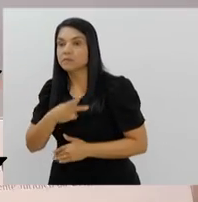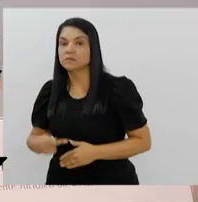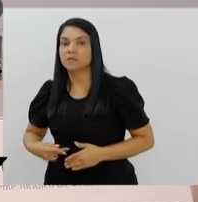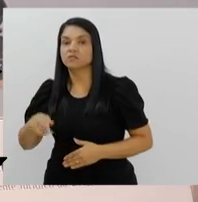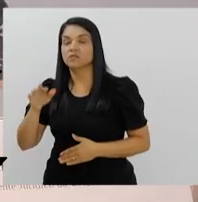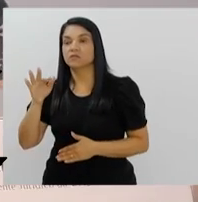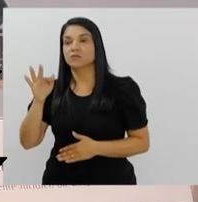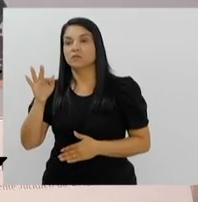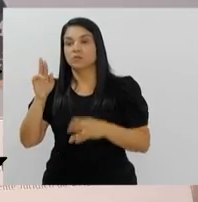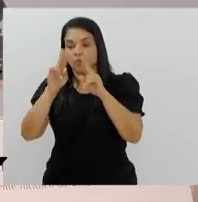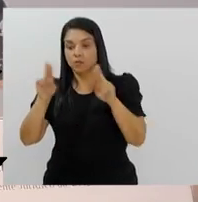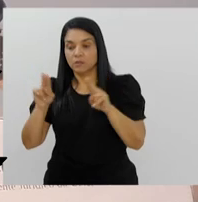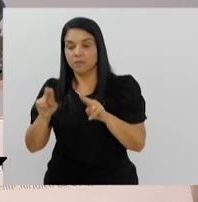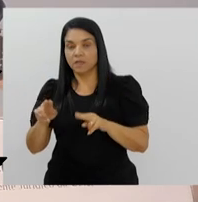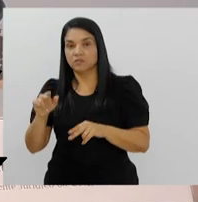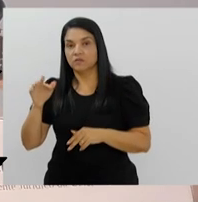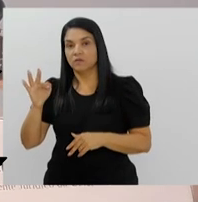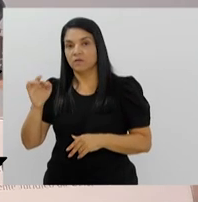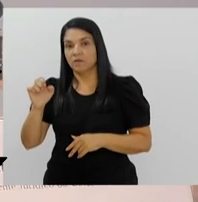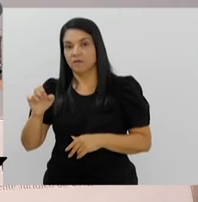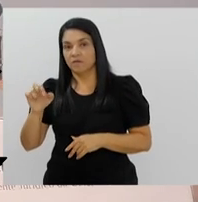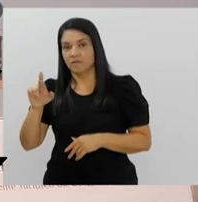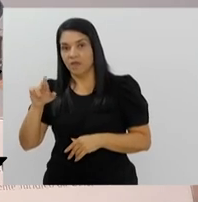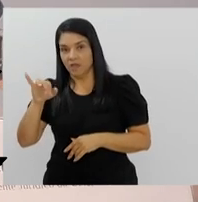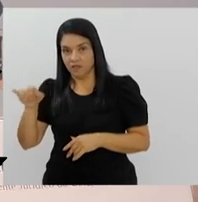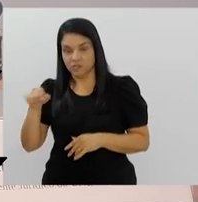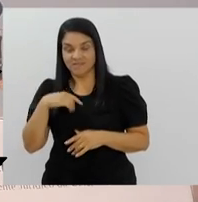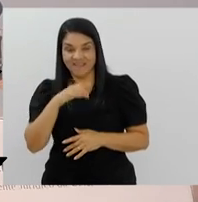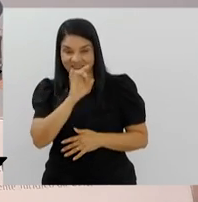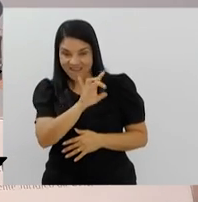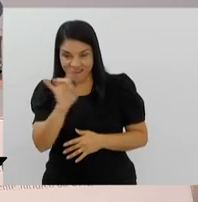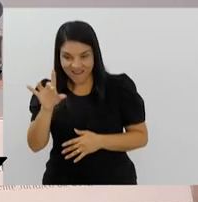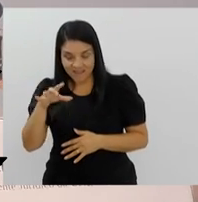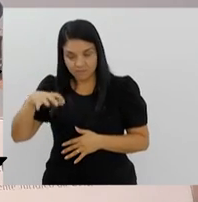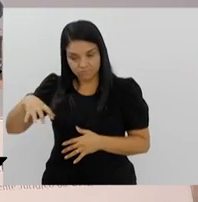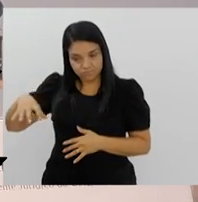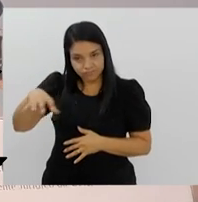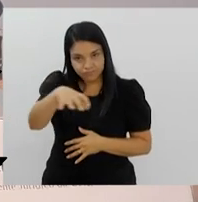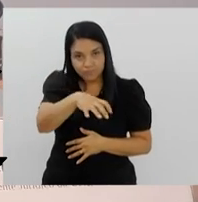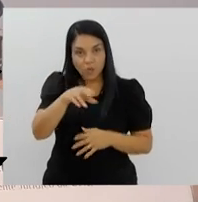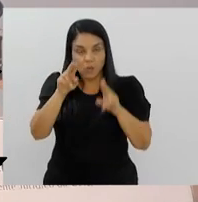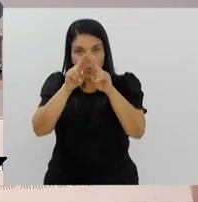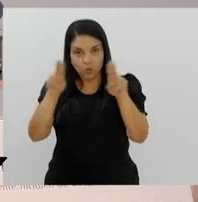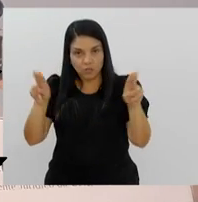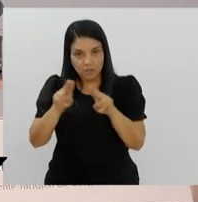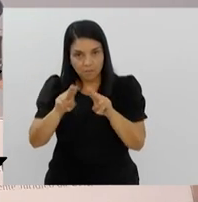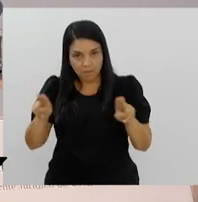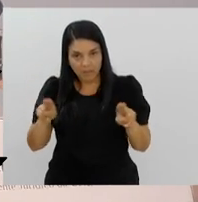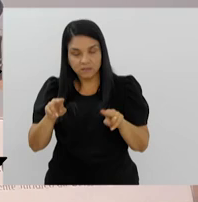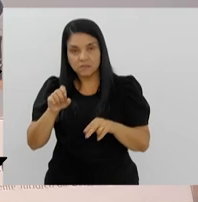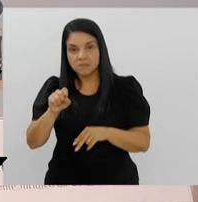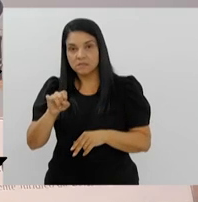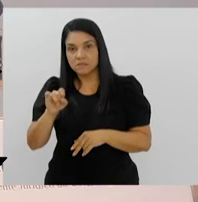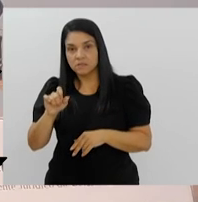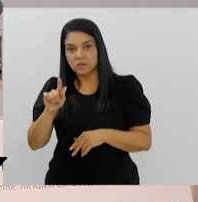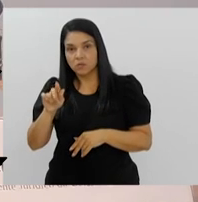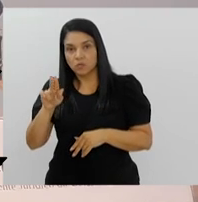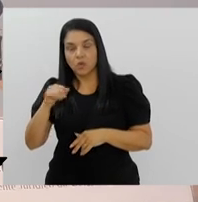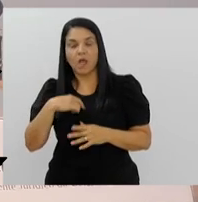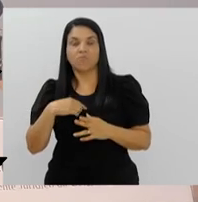ferge excelência cada uma das Unimed singulares possuem a sua própria autonomia tá